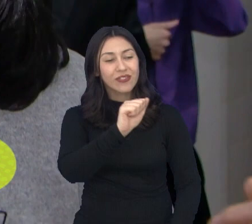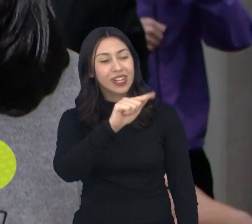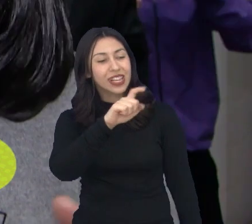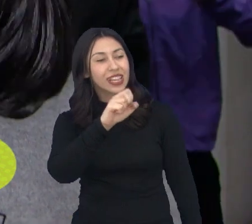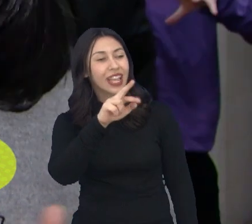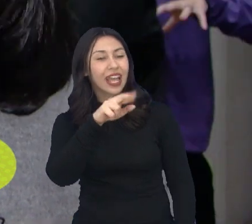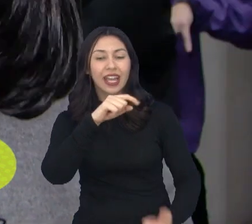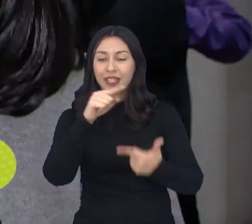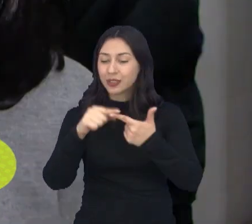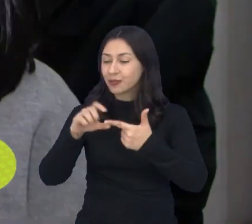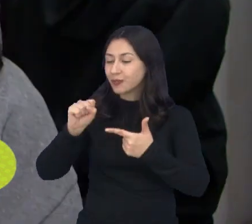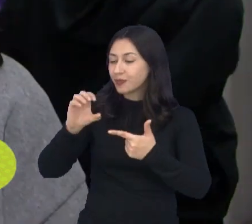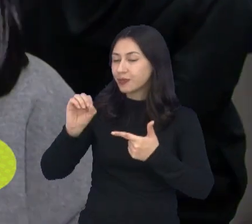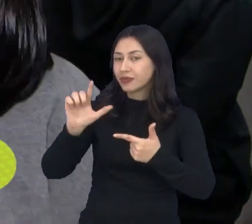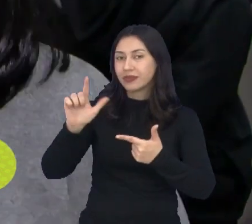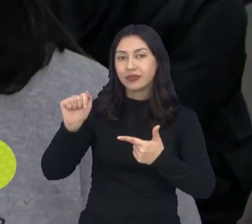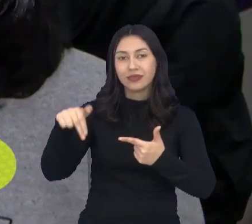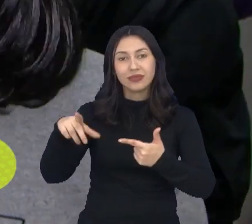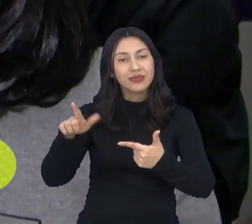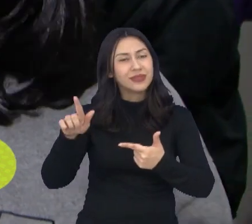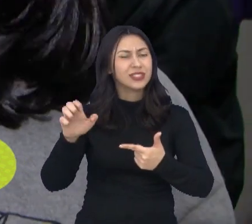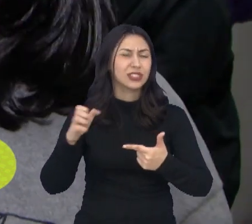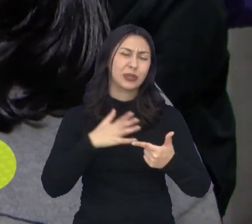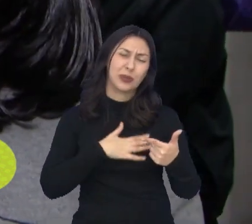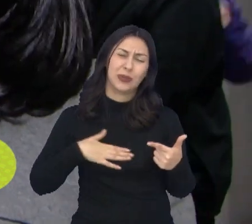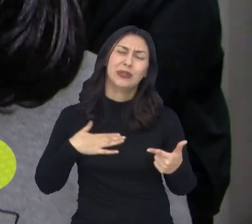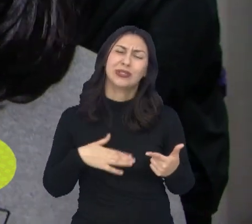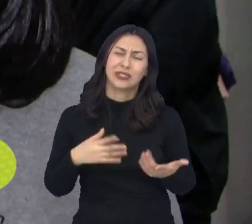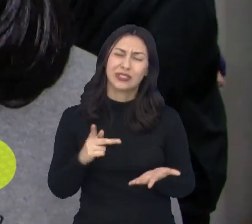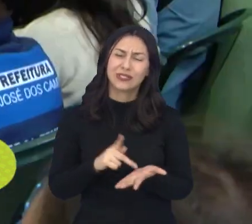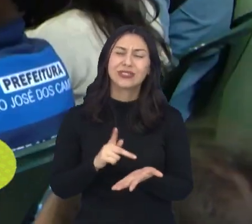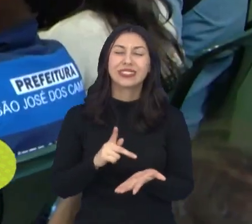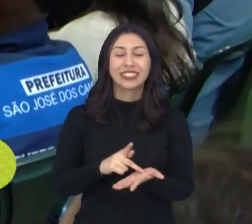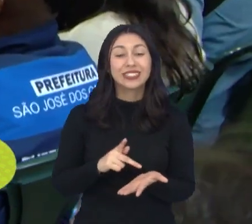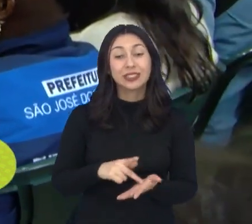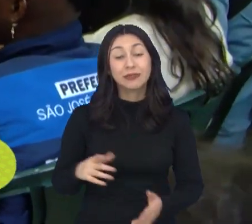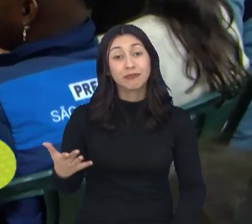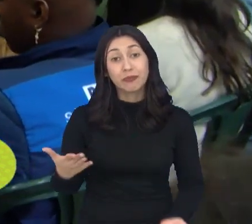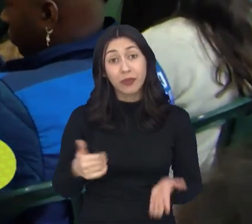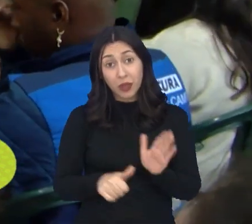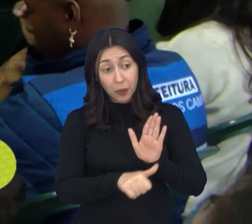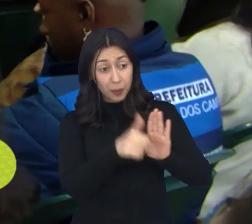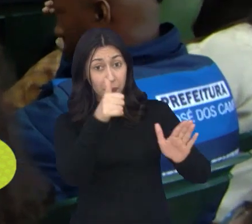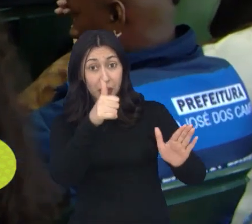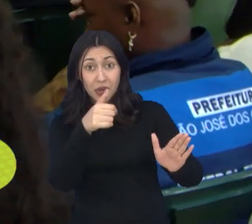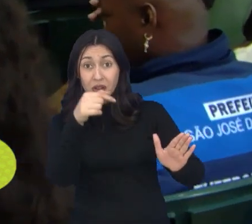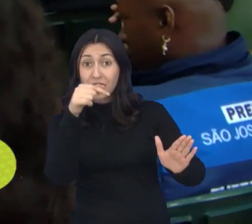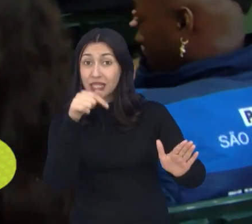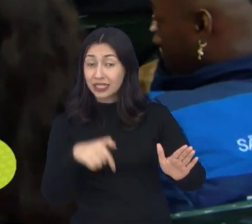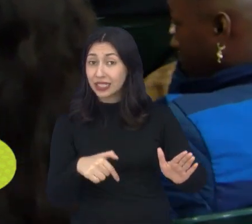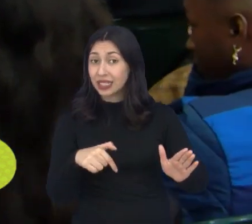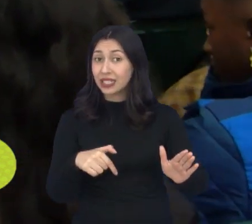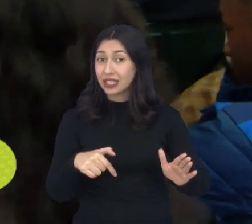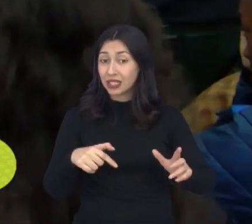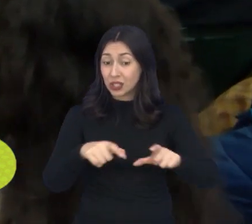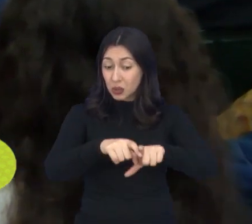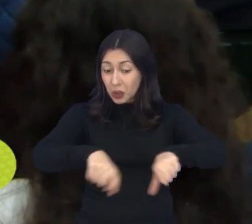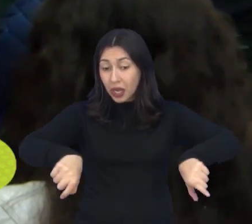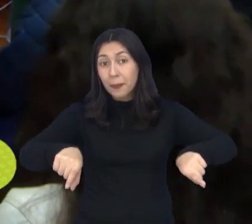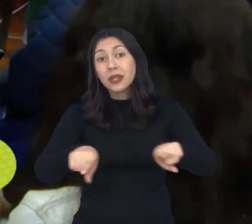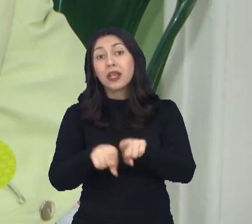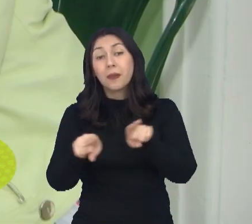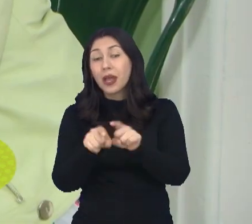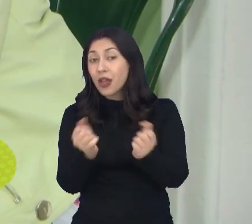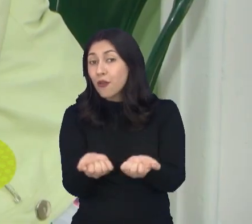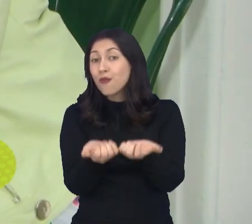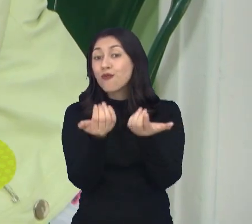Solange, é muito gostoso mesmo. Pioneirismo dentro das quatro linhas e também fora